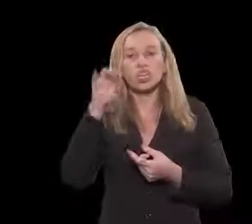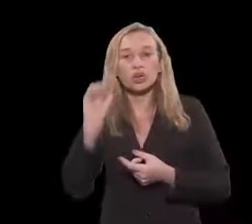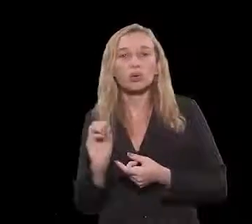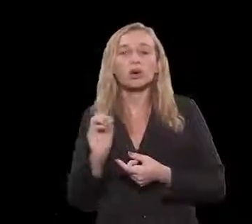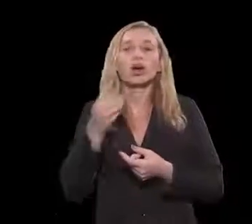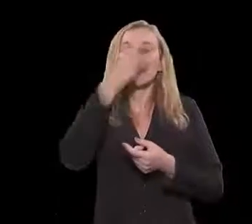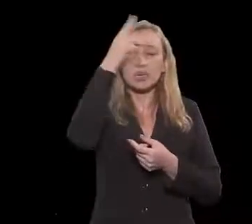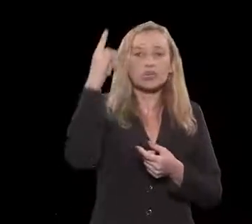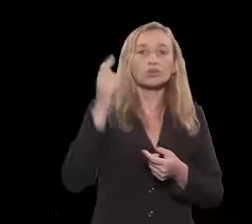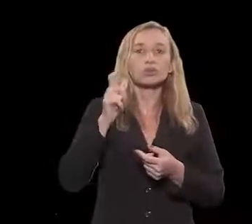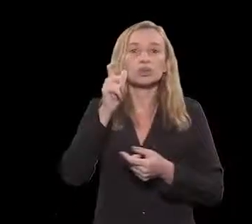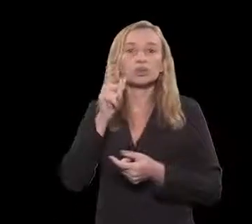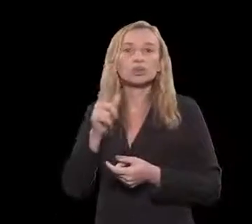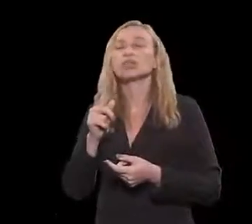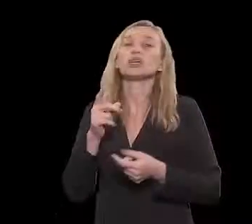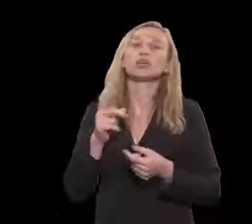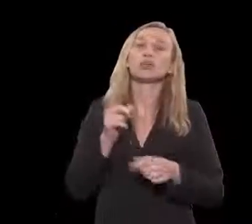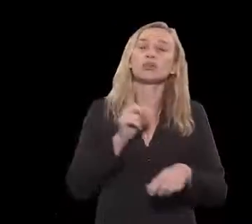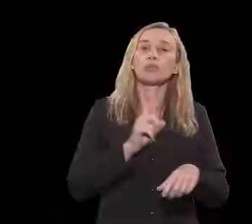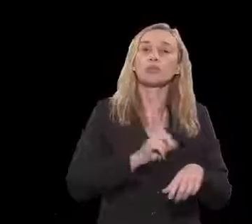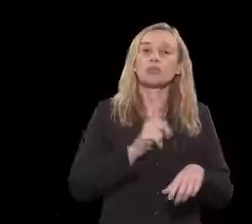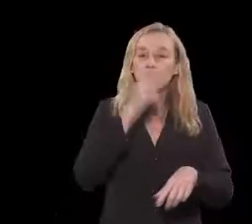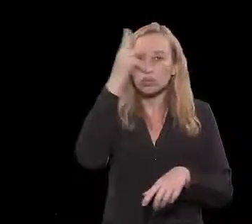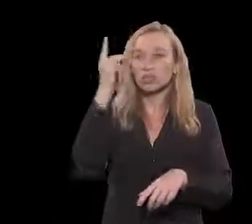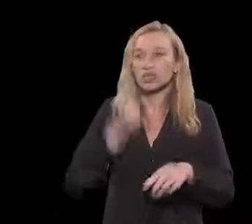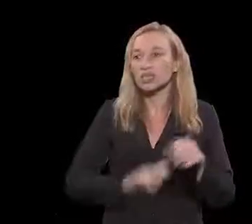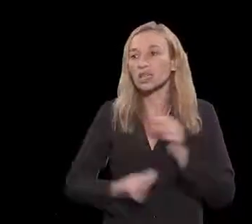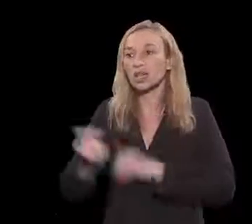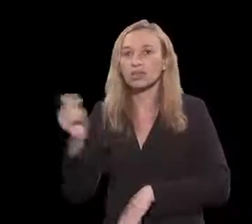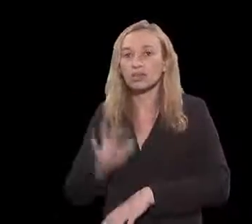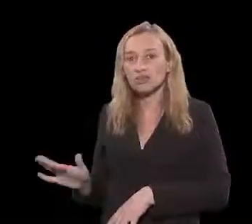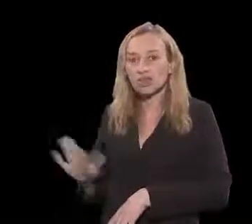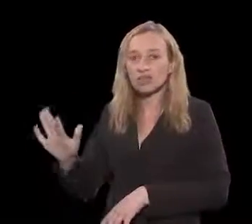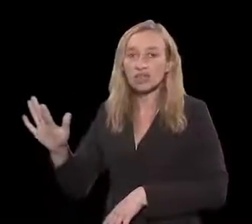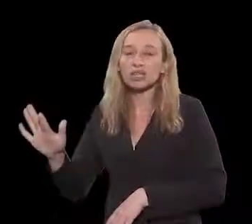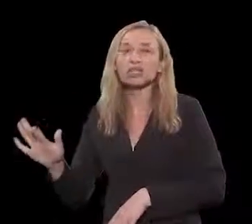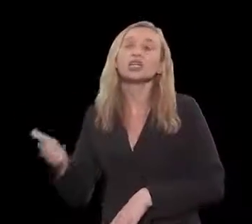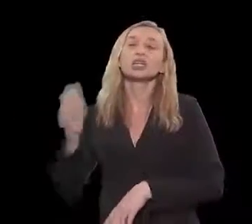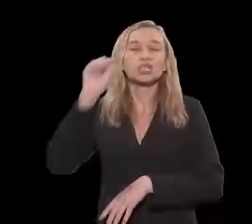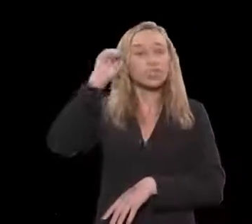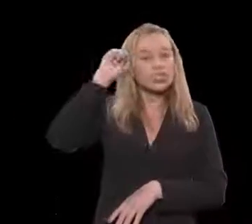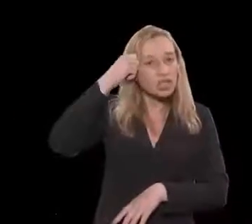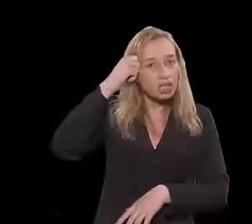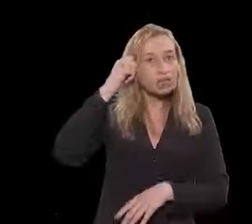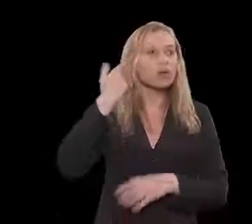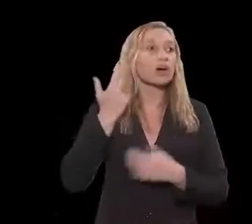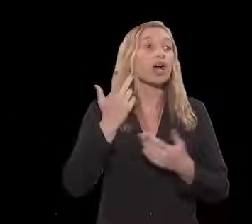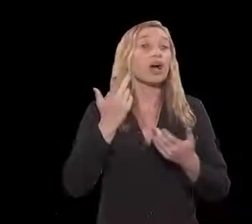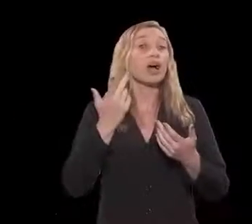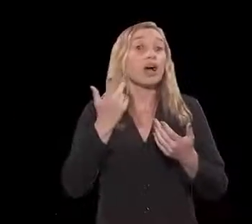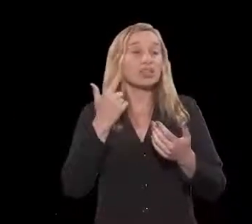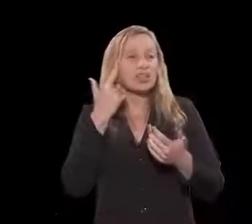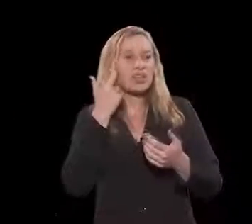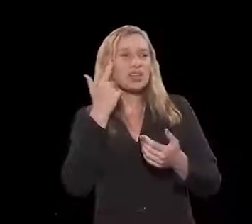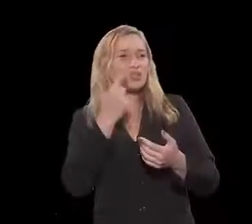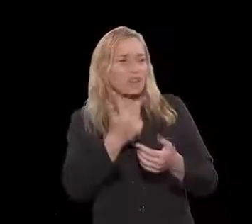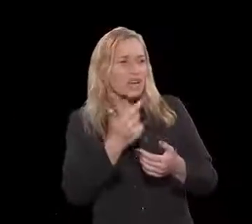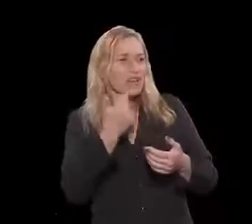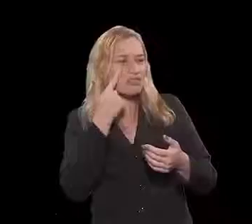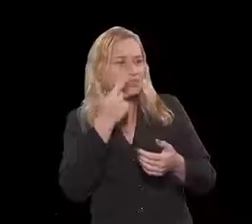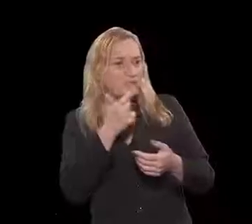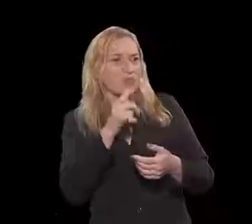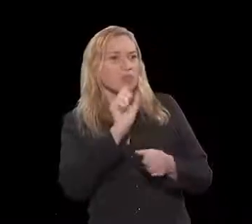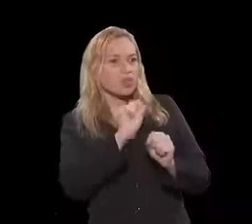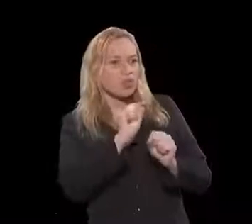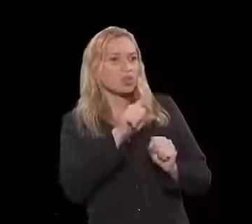pessoa seja uma pessoa que tenha saído da quebrada, que tenha saído da periferia, que seja negro, sabe? Até para esse aluno olhar e pensar assim,